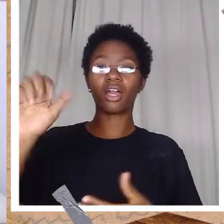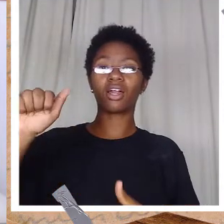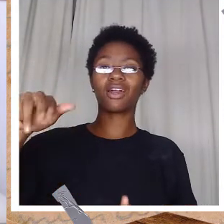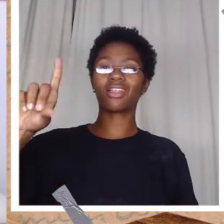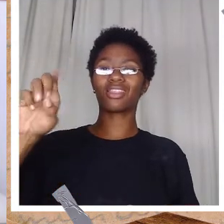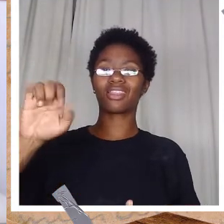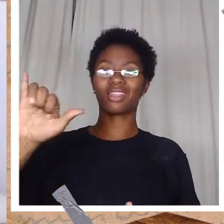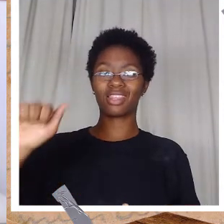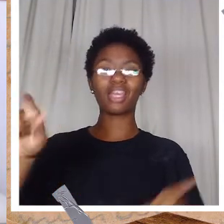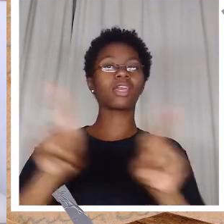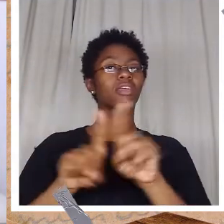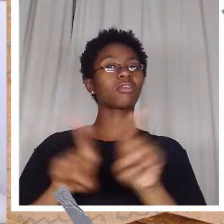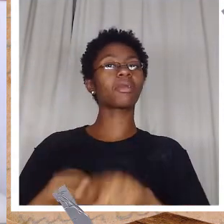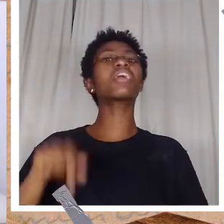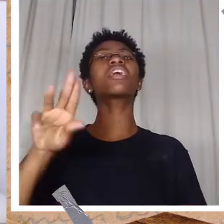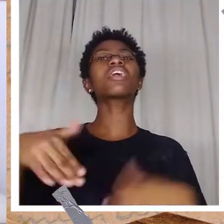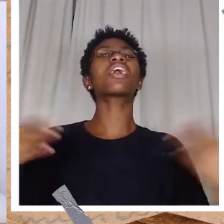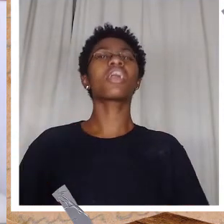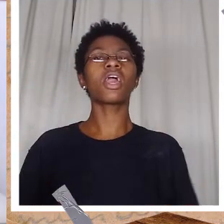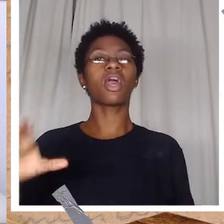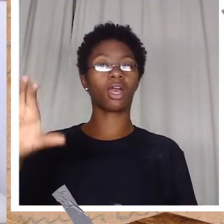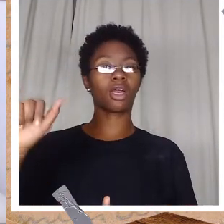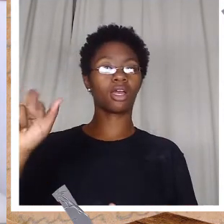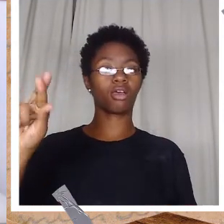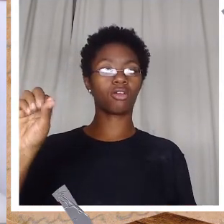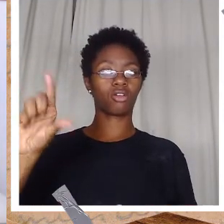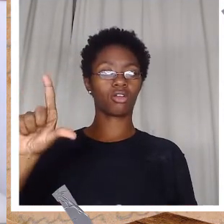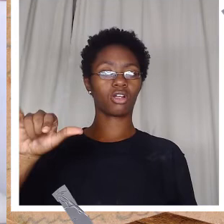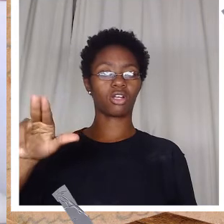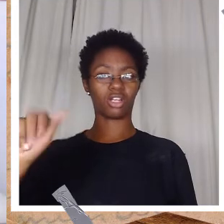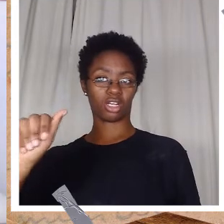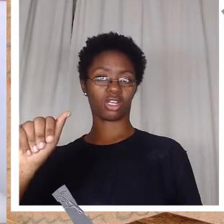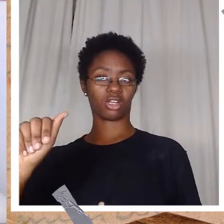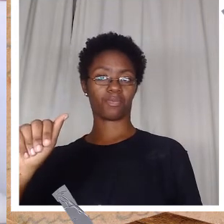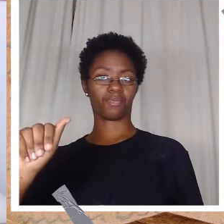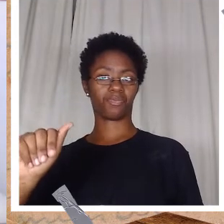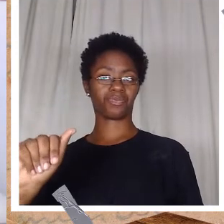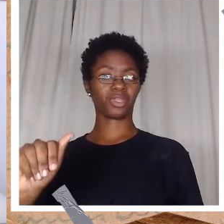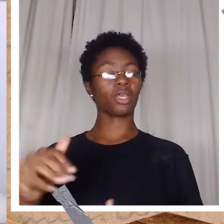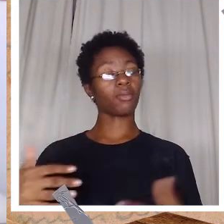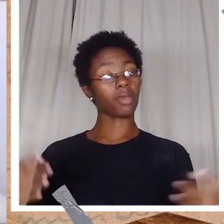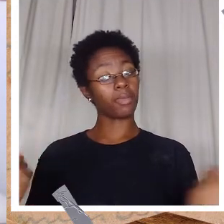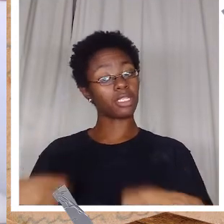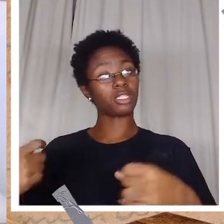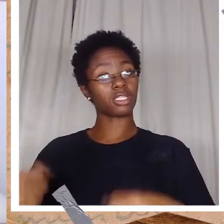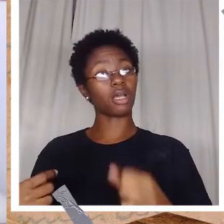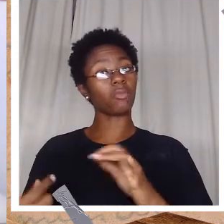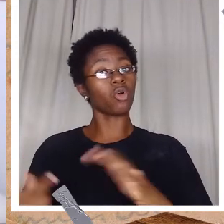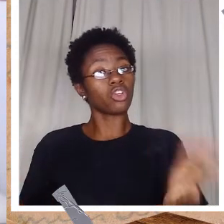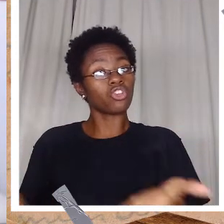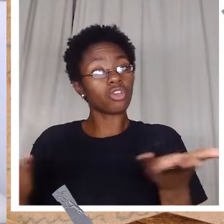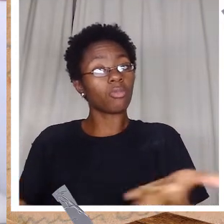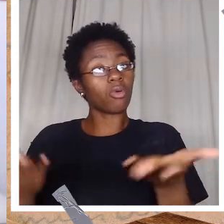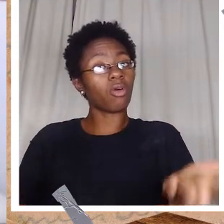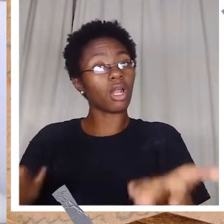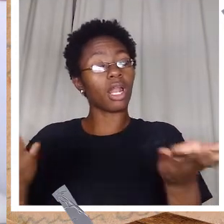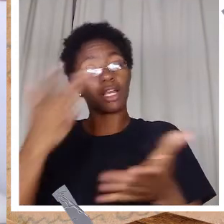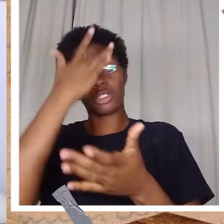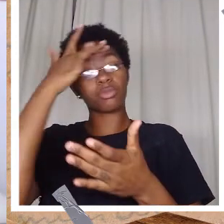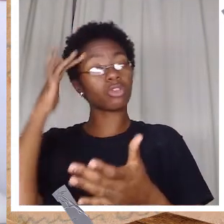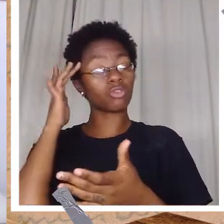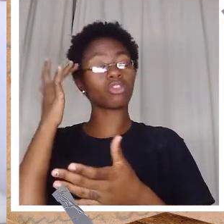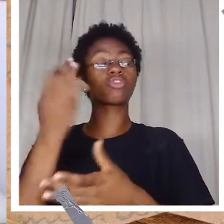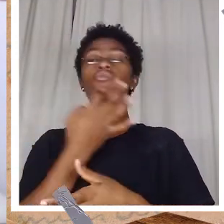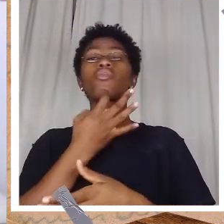gente sensibilize aquele que nunca ouviu Candeia. Você acredita que tem gente que viu meu filme, né?